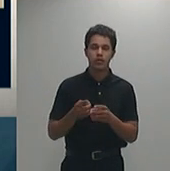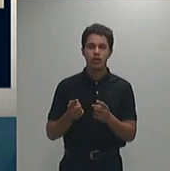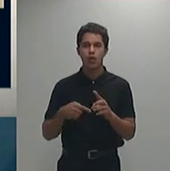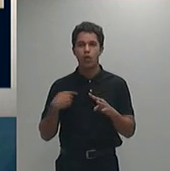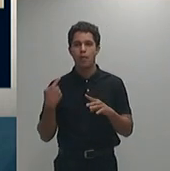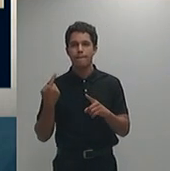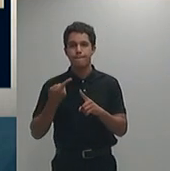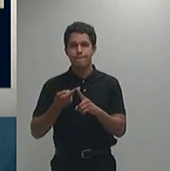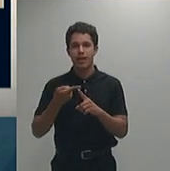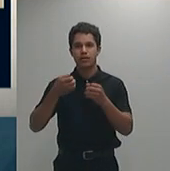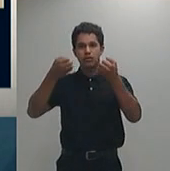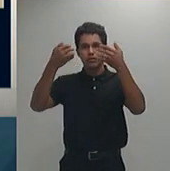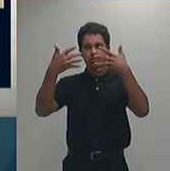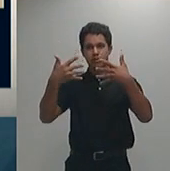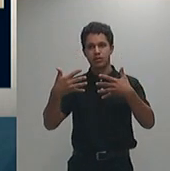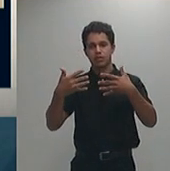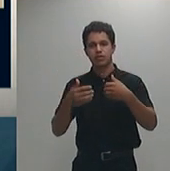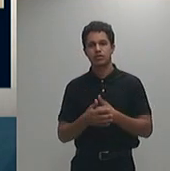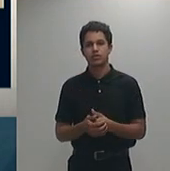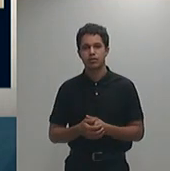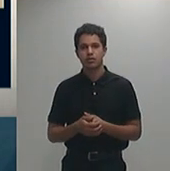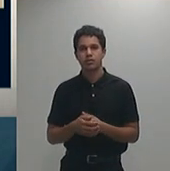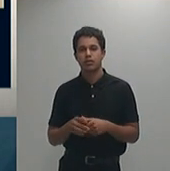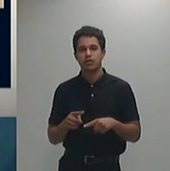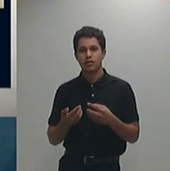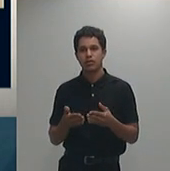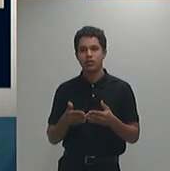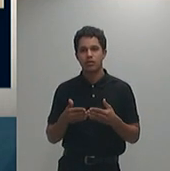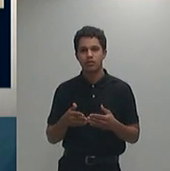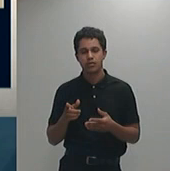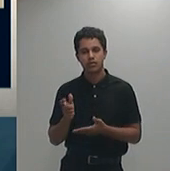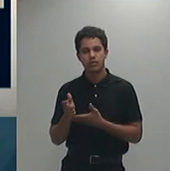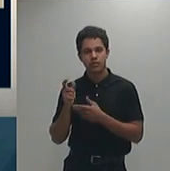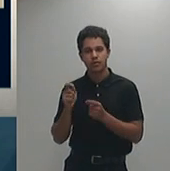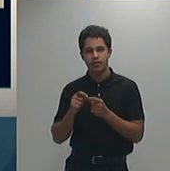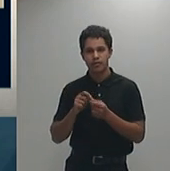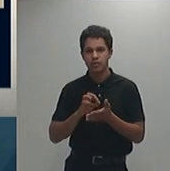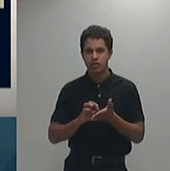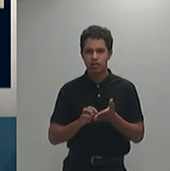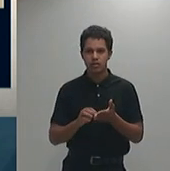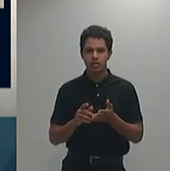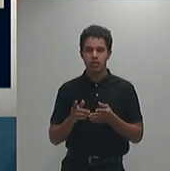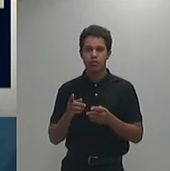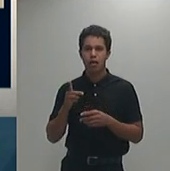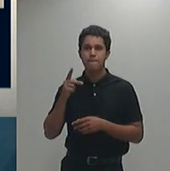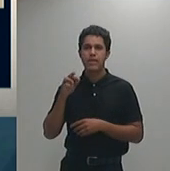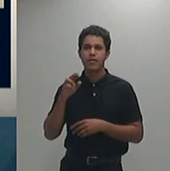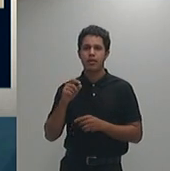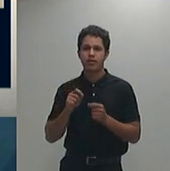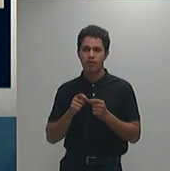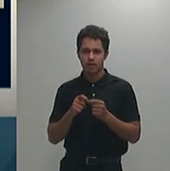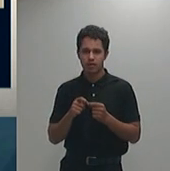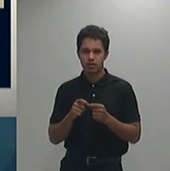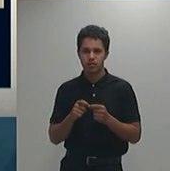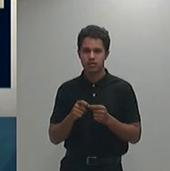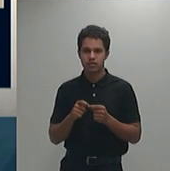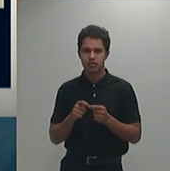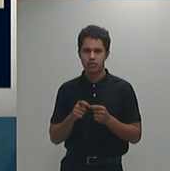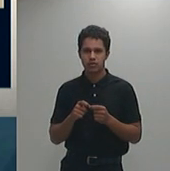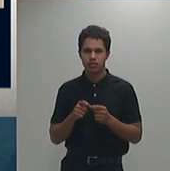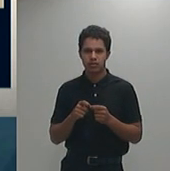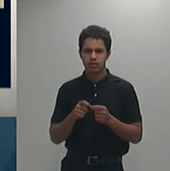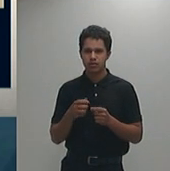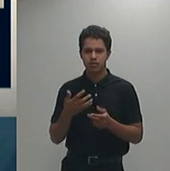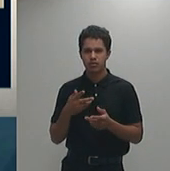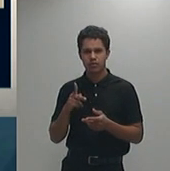se então você vai fazer essa natação com uma preliminar que eu vou fazer uma questão